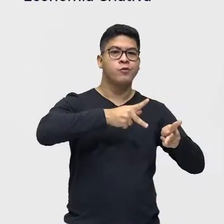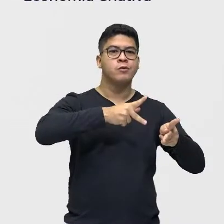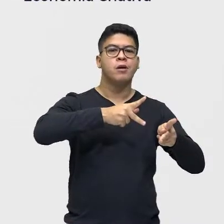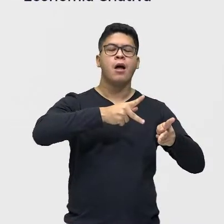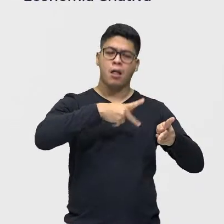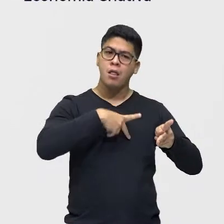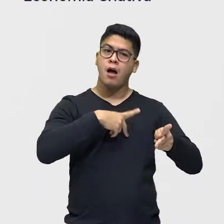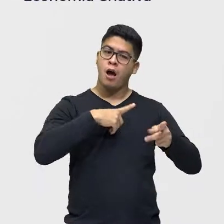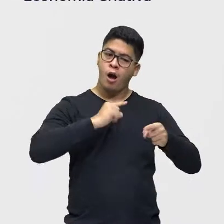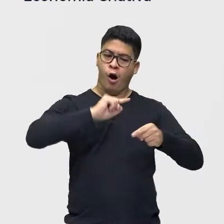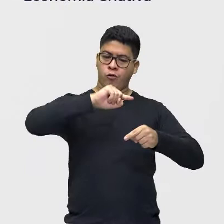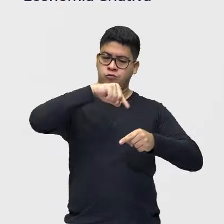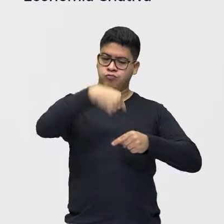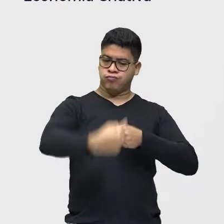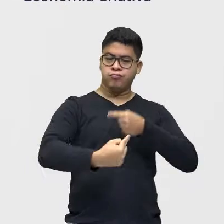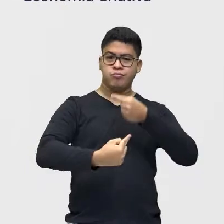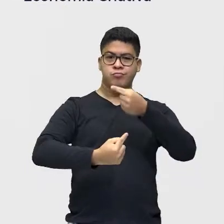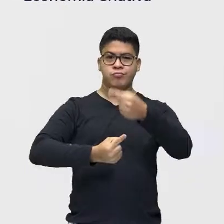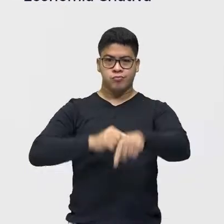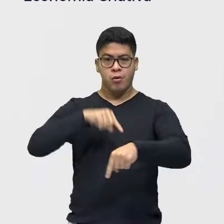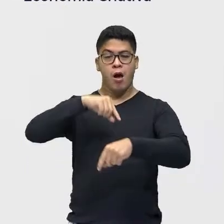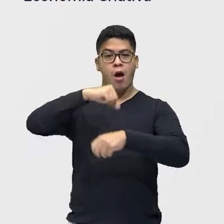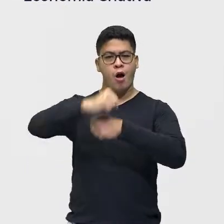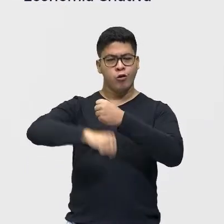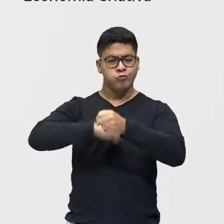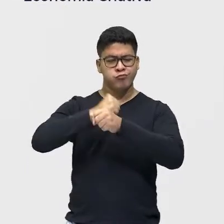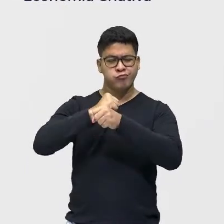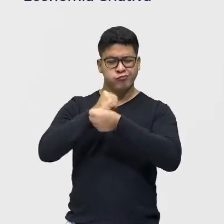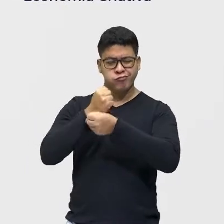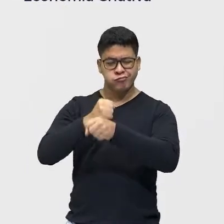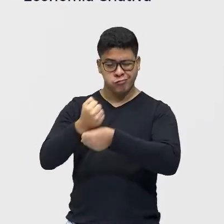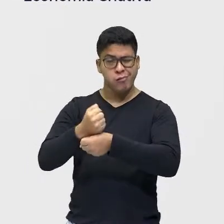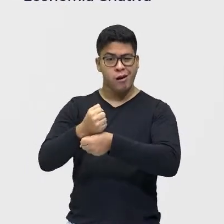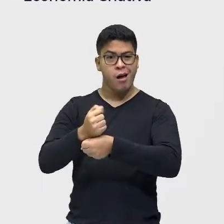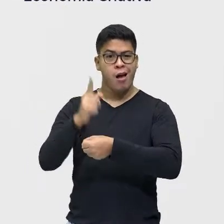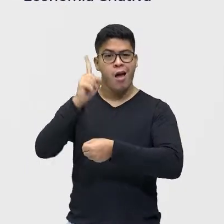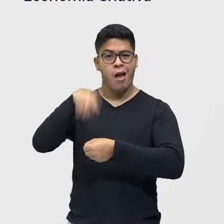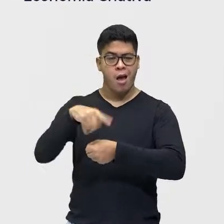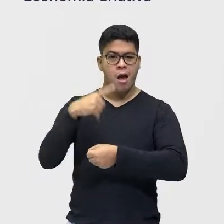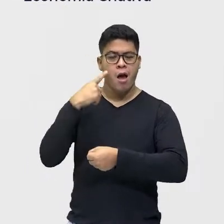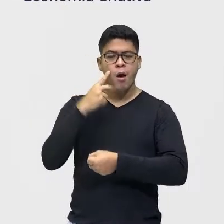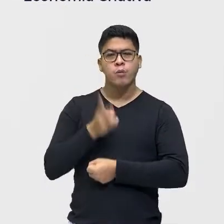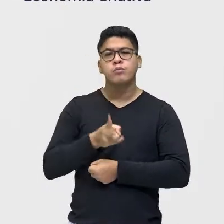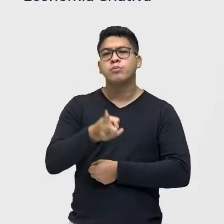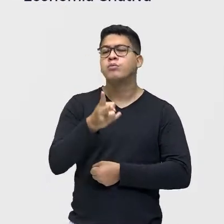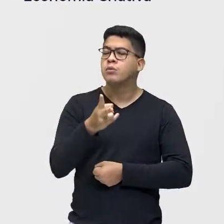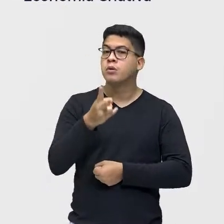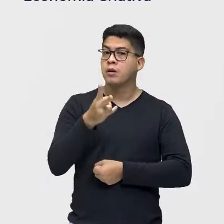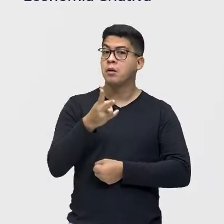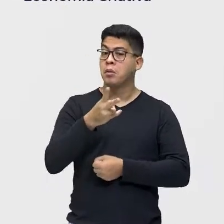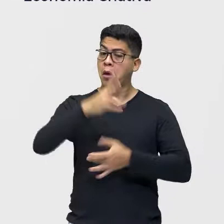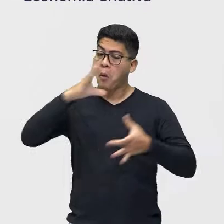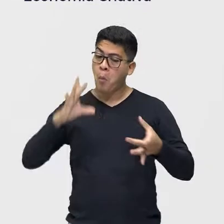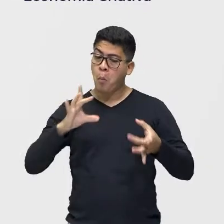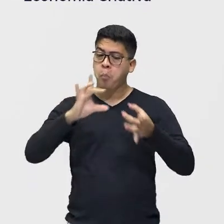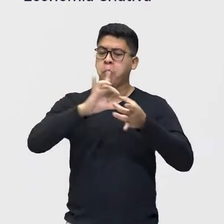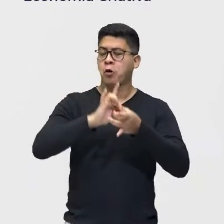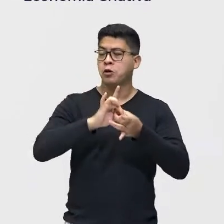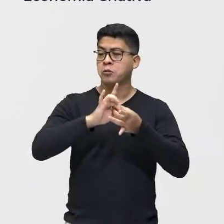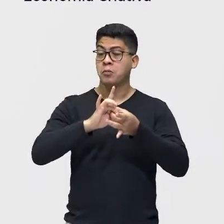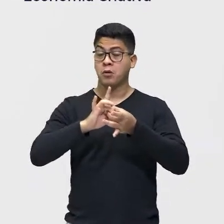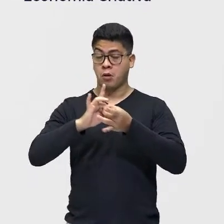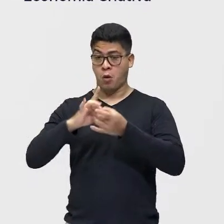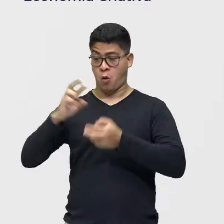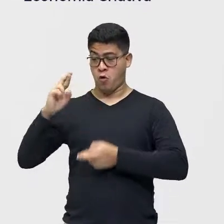de geração para geração, e elas sempre estão ligadas a algum aspecto que pode ser religioso, pode ser